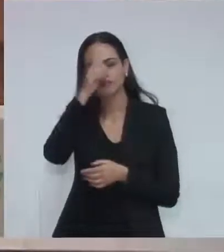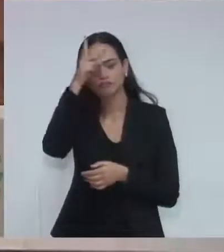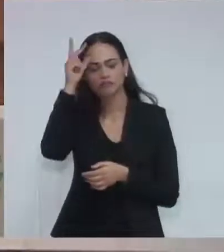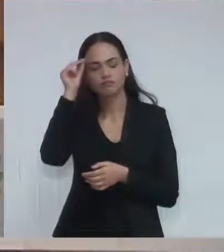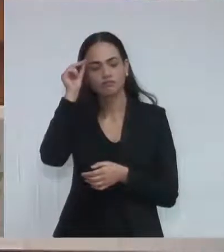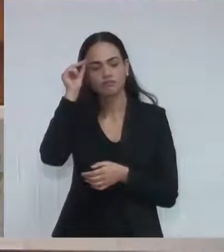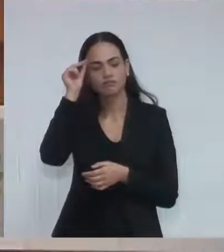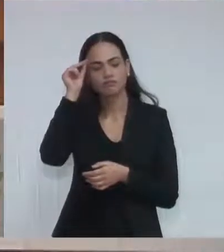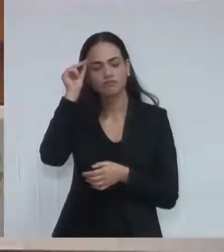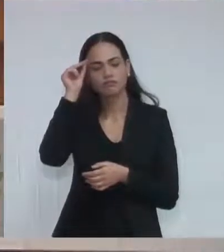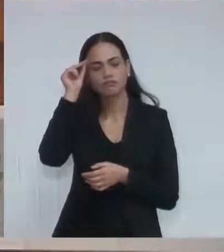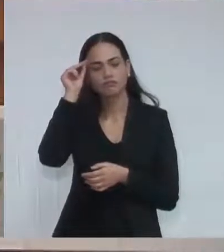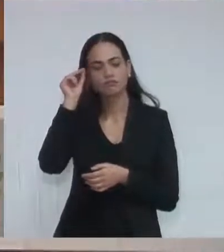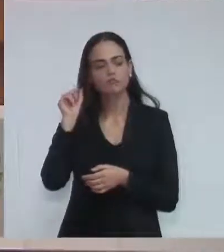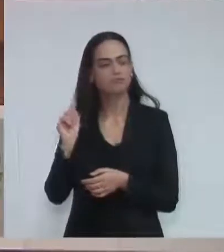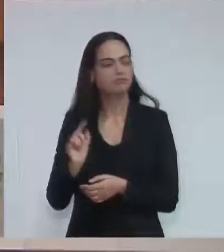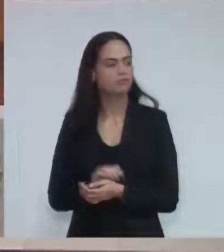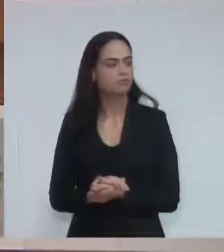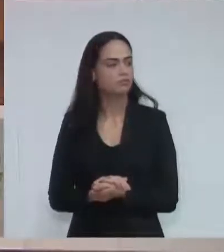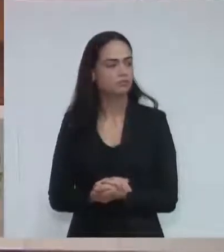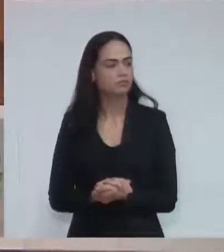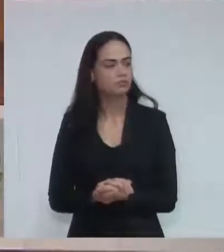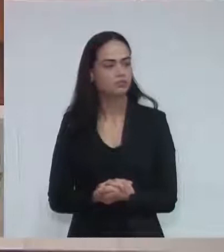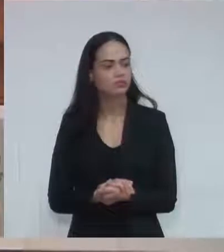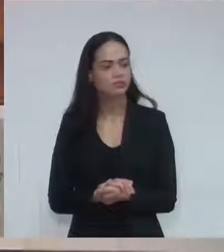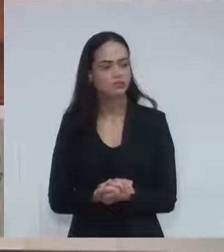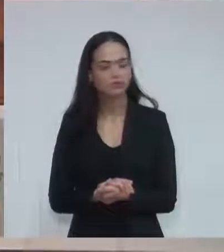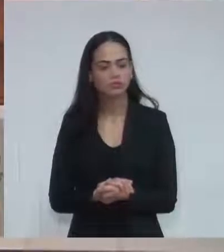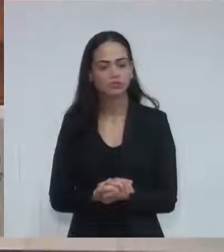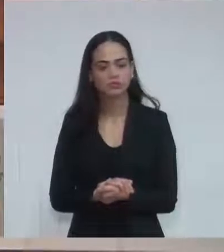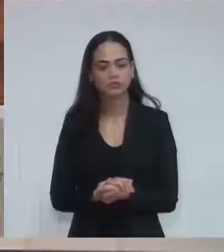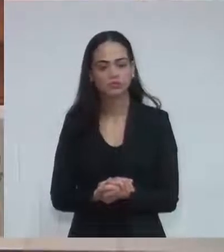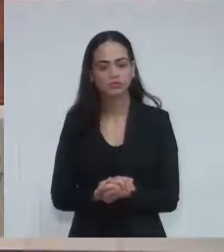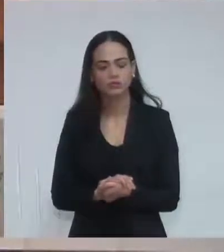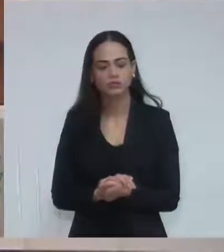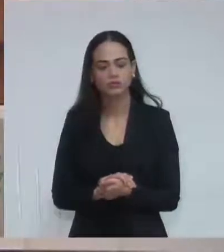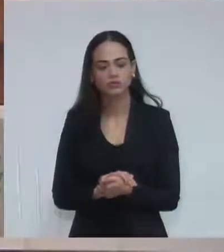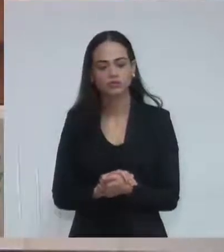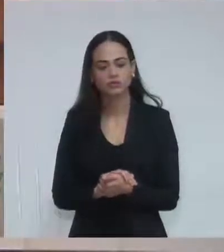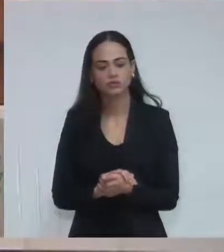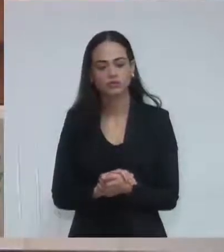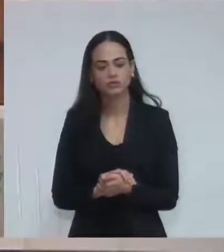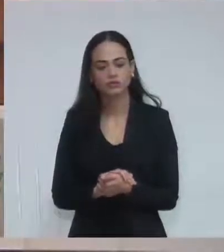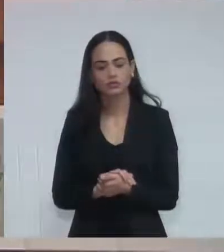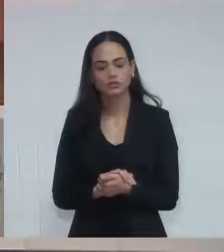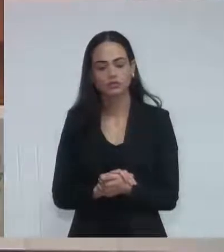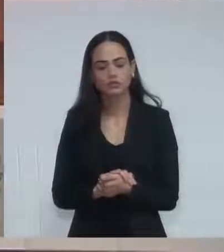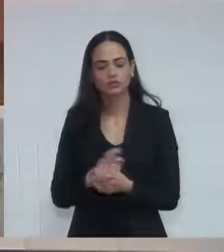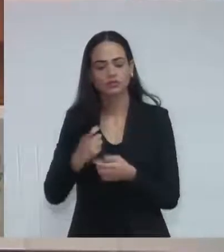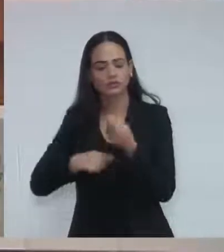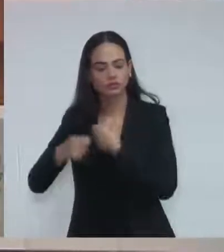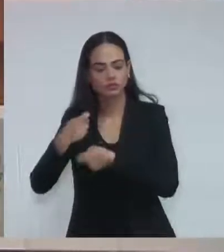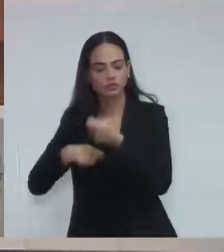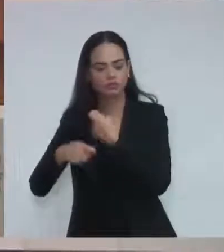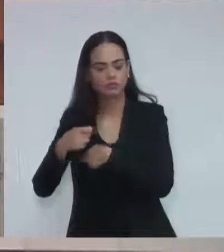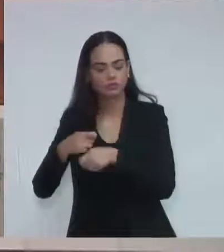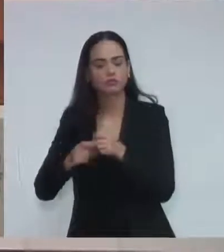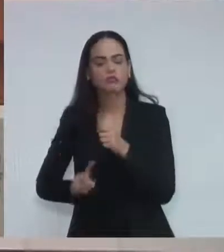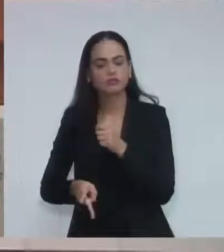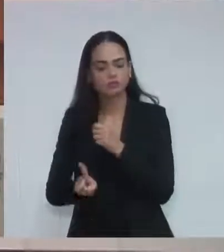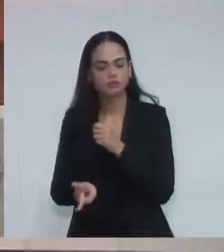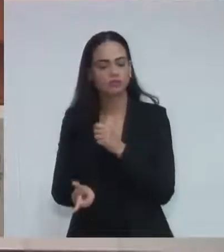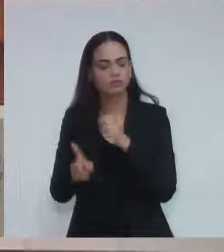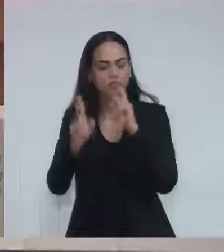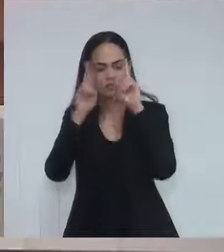Nesse diapasão, não se consta violação aos princípios norteados da administração pública, não se vislumbrando a prática